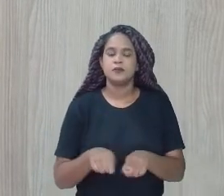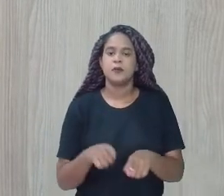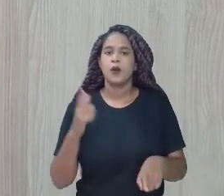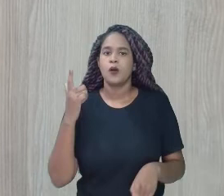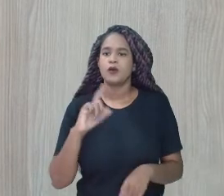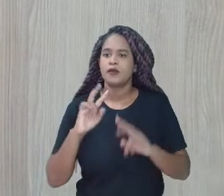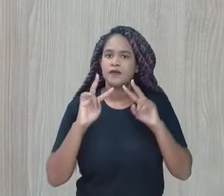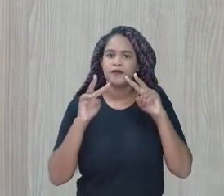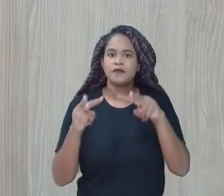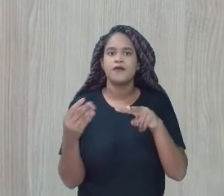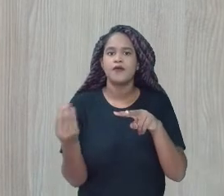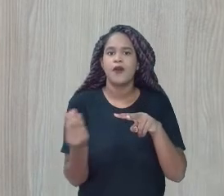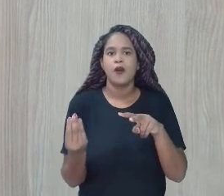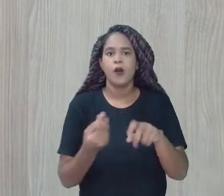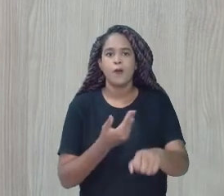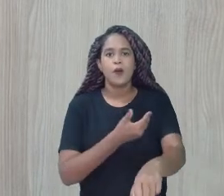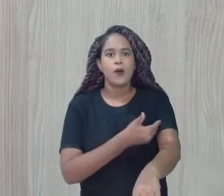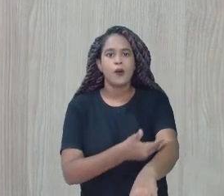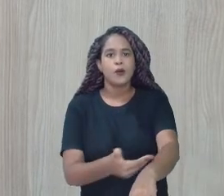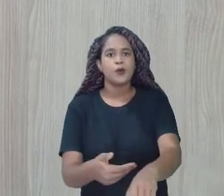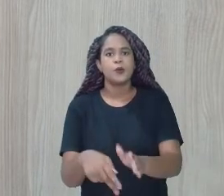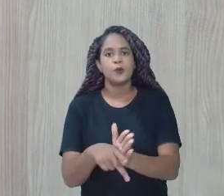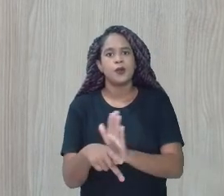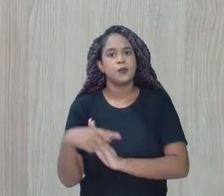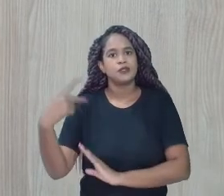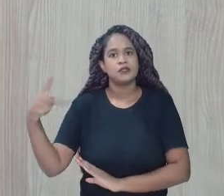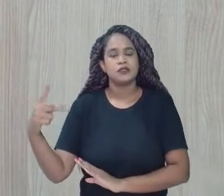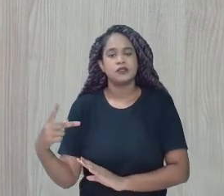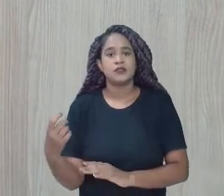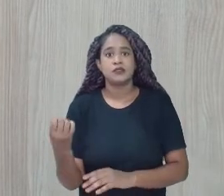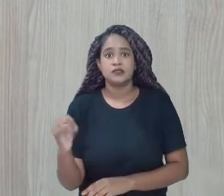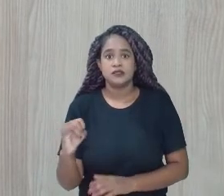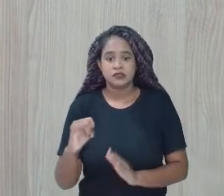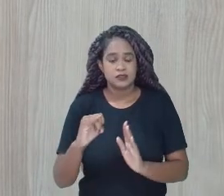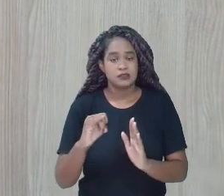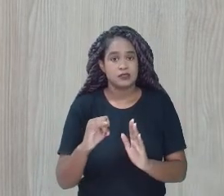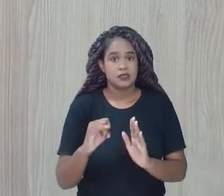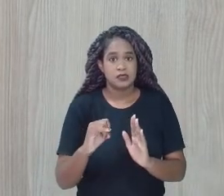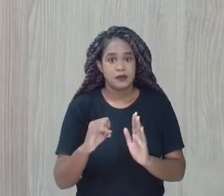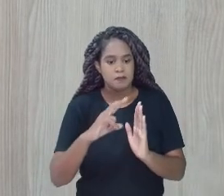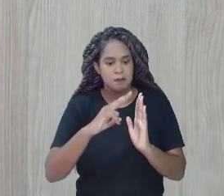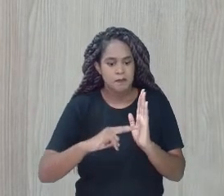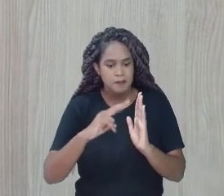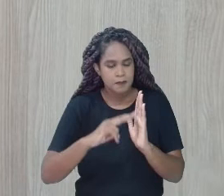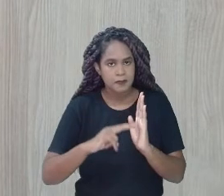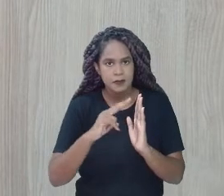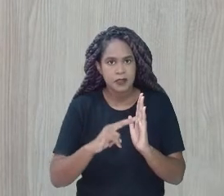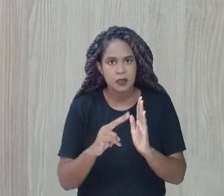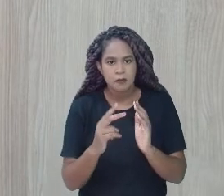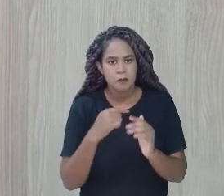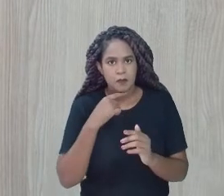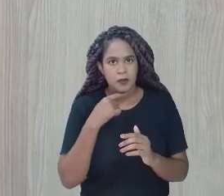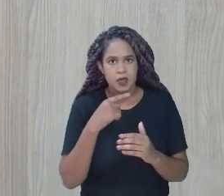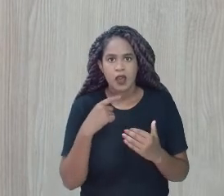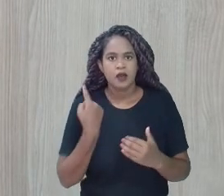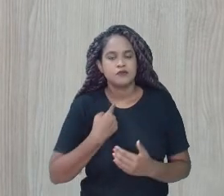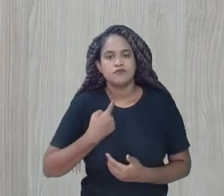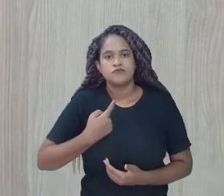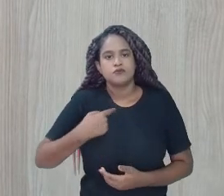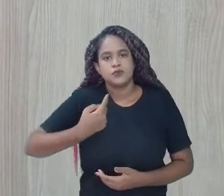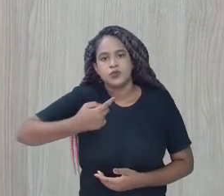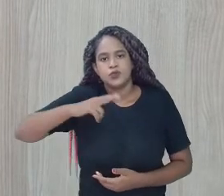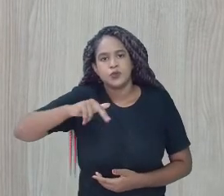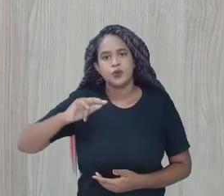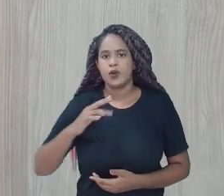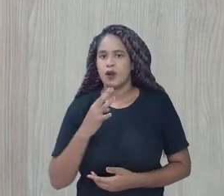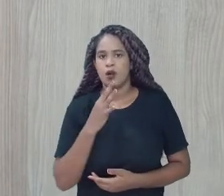hábitos, costumes japoneses que não chegariam para a gente de forma tão fácil de outra forma, né? Mas que chega através da arte.